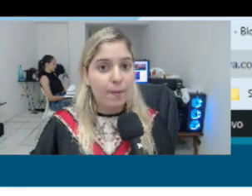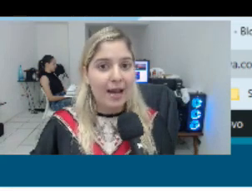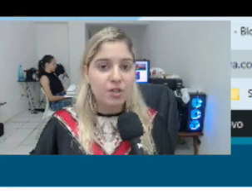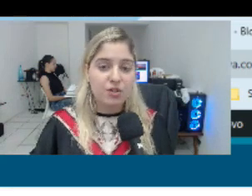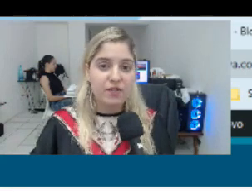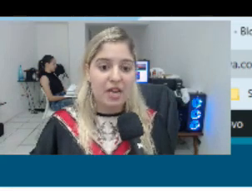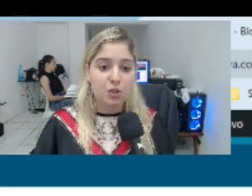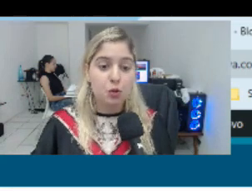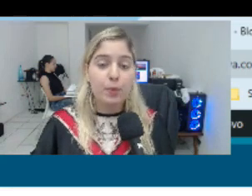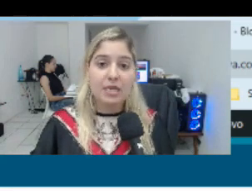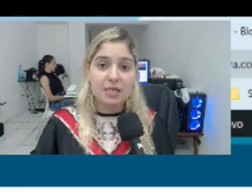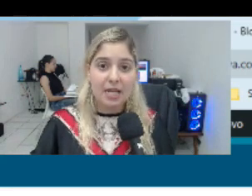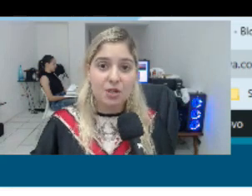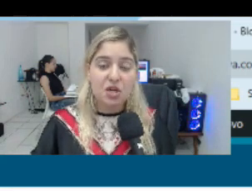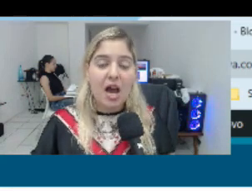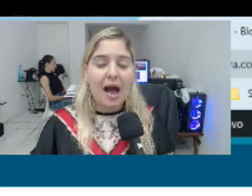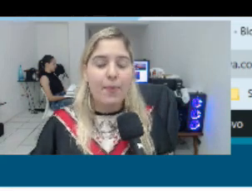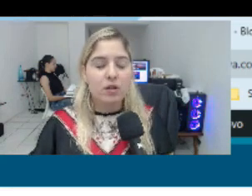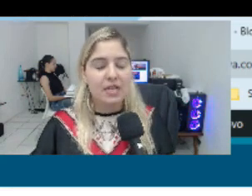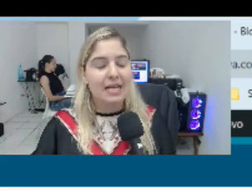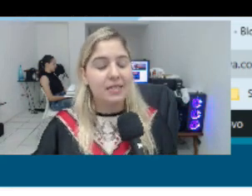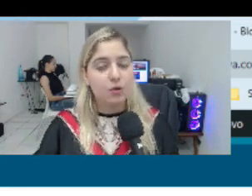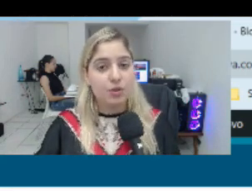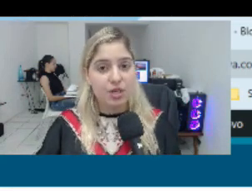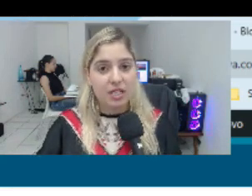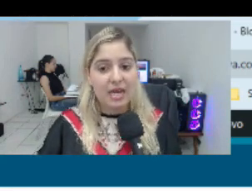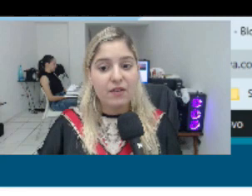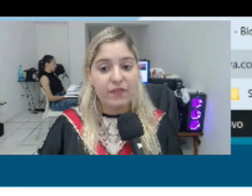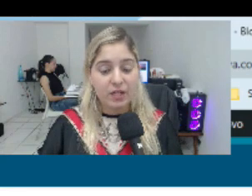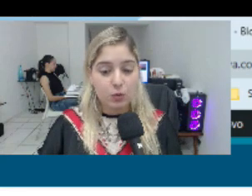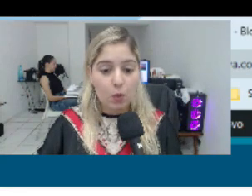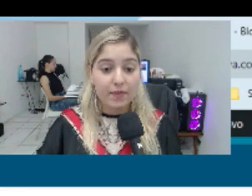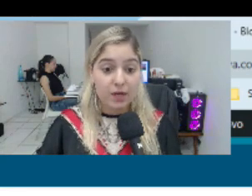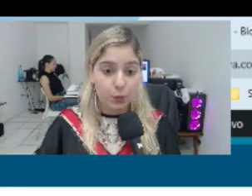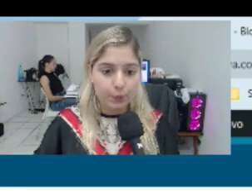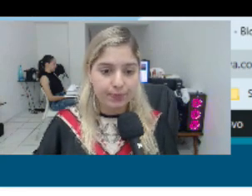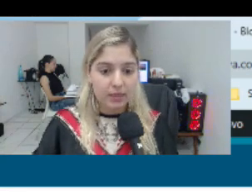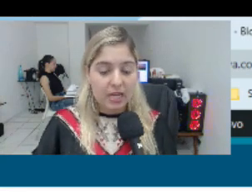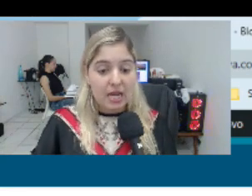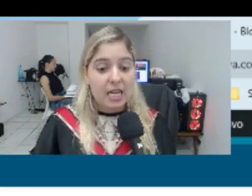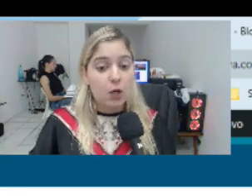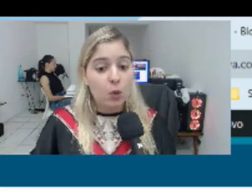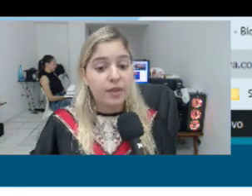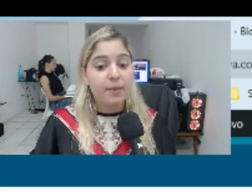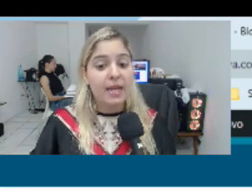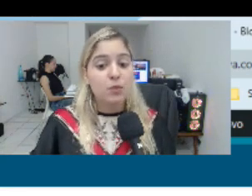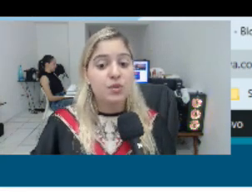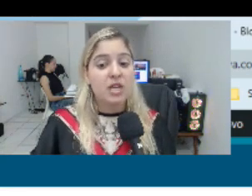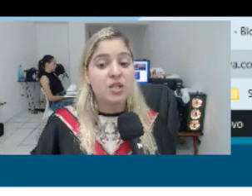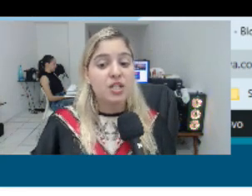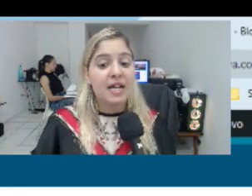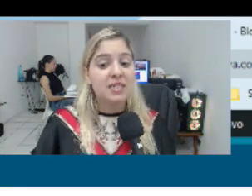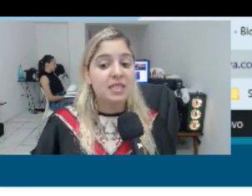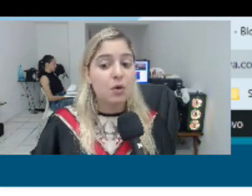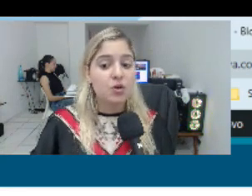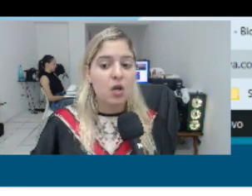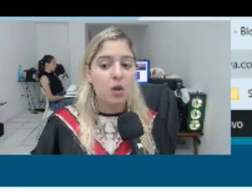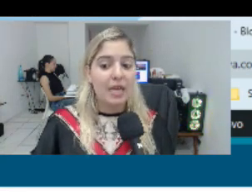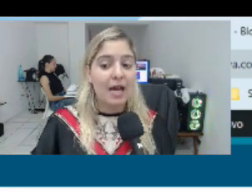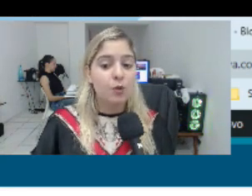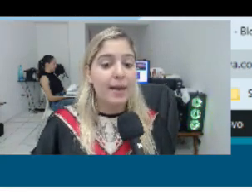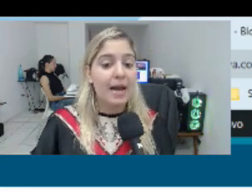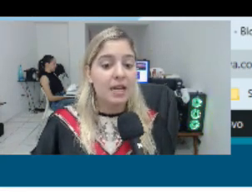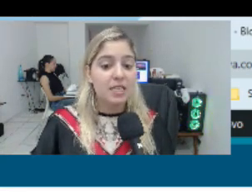é a retomada de viagens do presidente após a cirurgia que ele fez no quadril. E Lula também anuncia a indicação